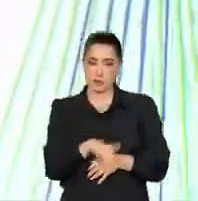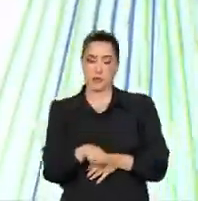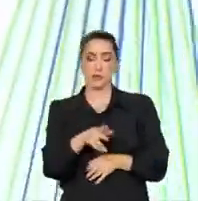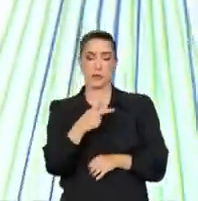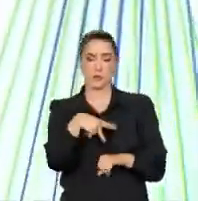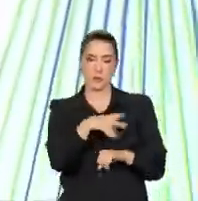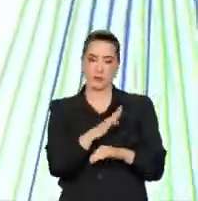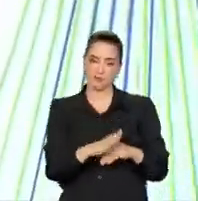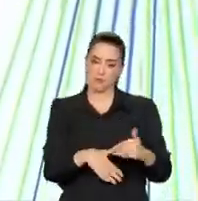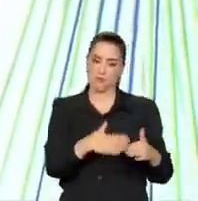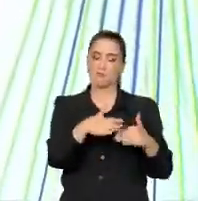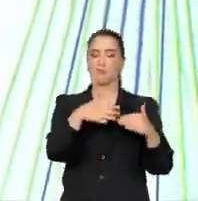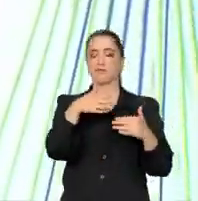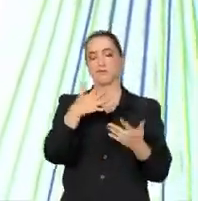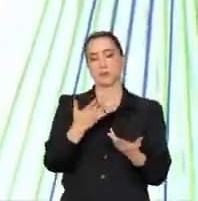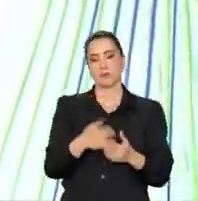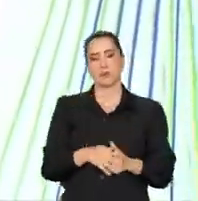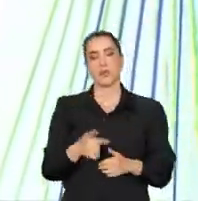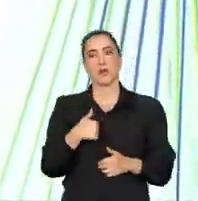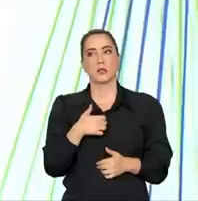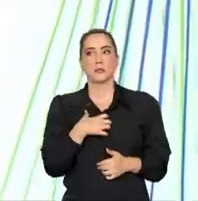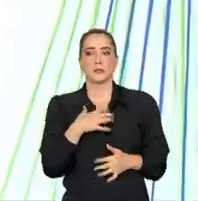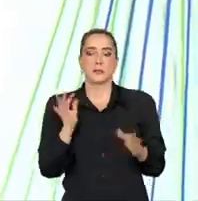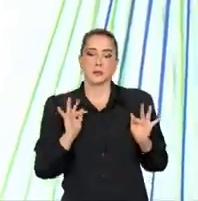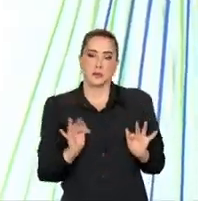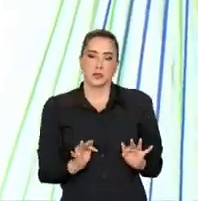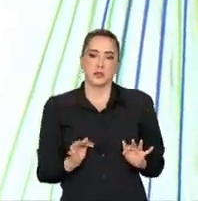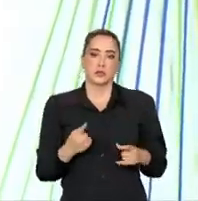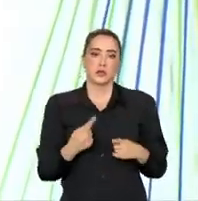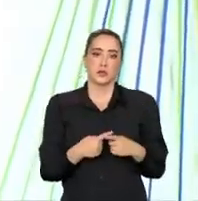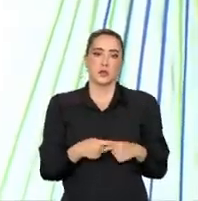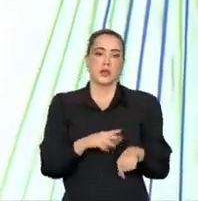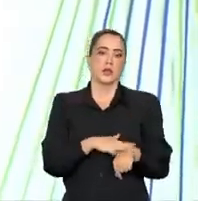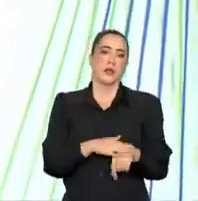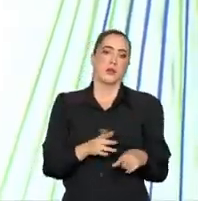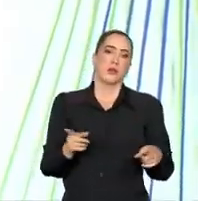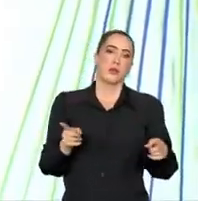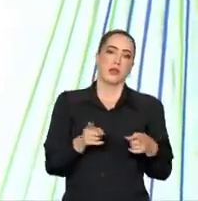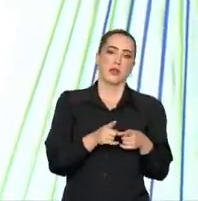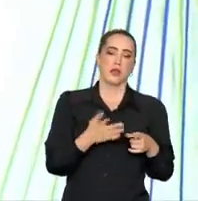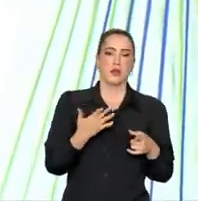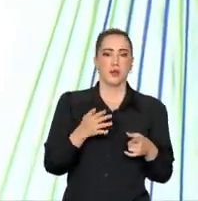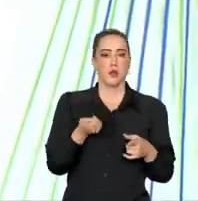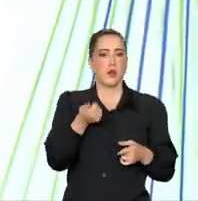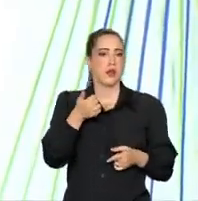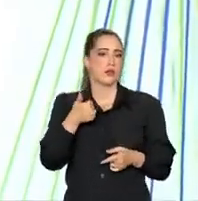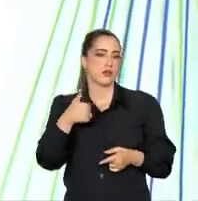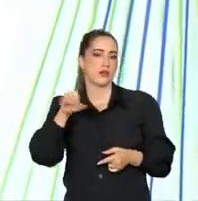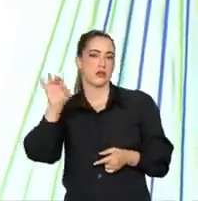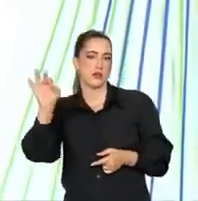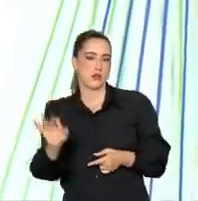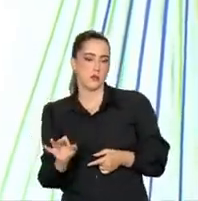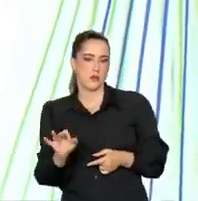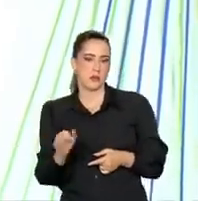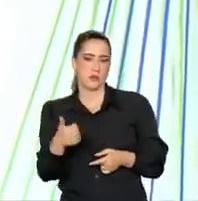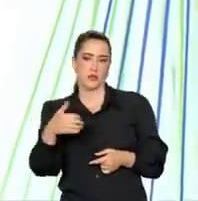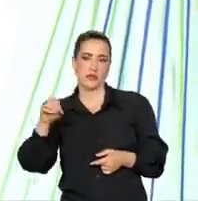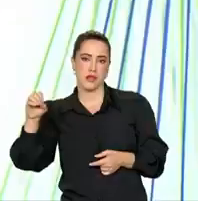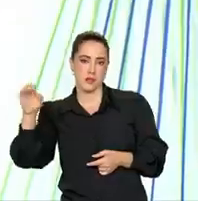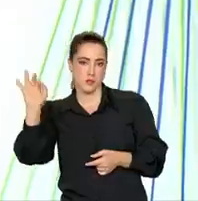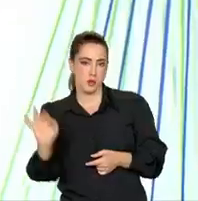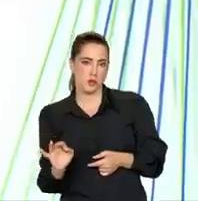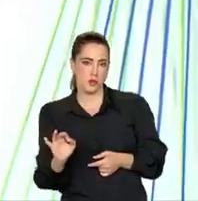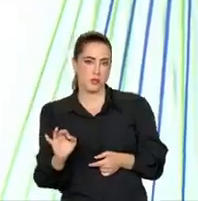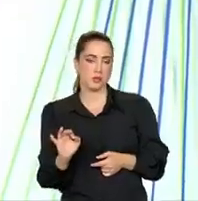eu fiquei muito feliz que em pouco tempo, né, praticamente quase a totalidade dos municípios e estados brasileiros